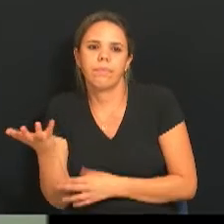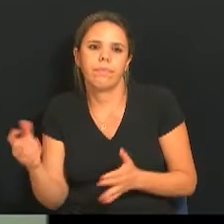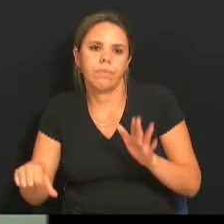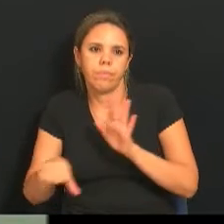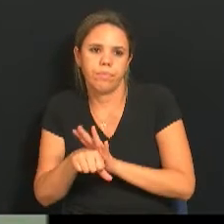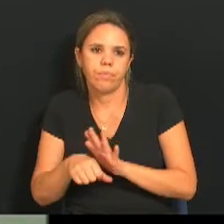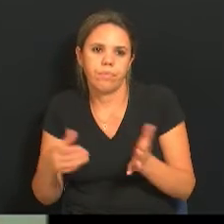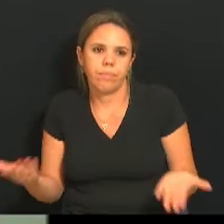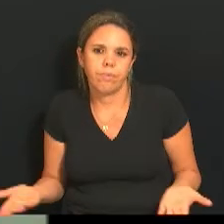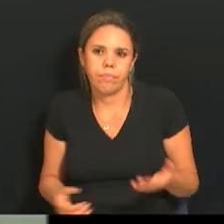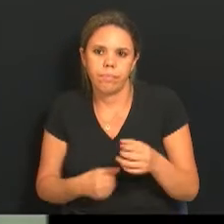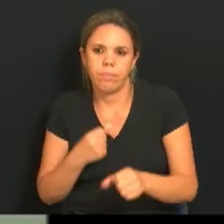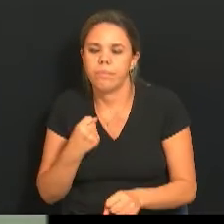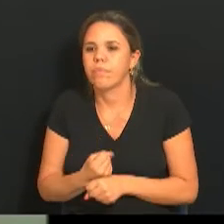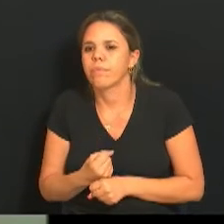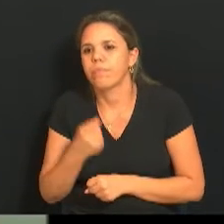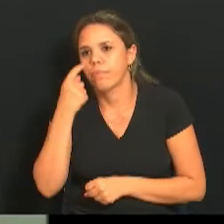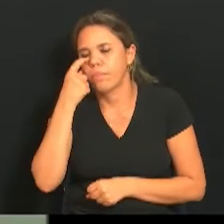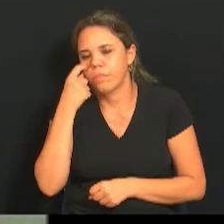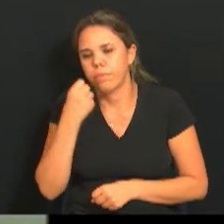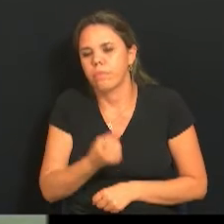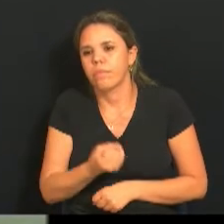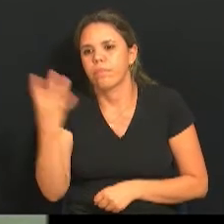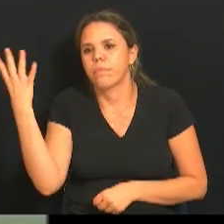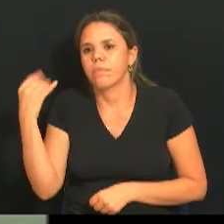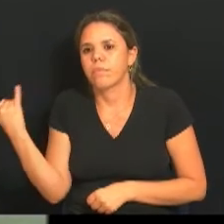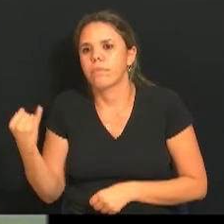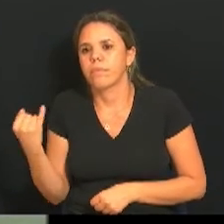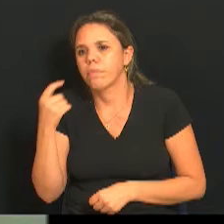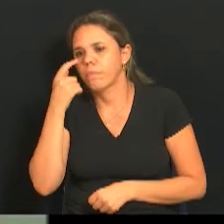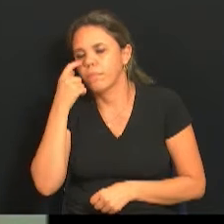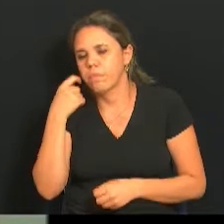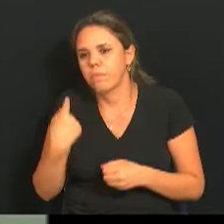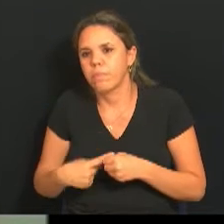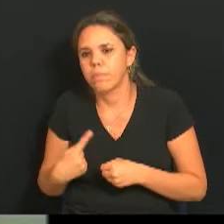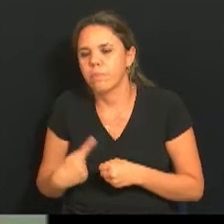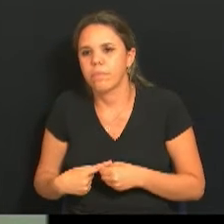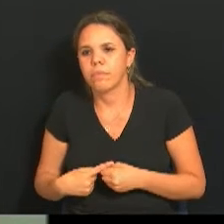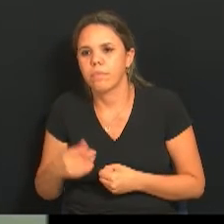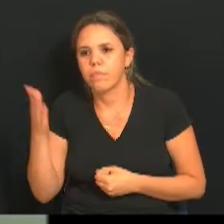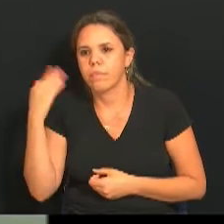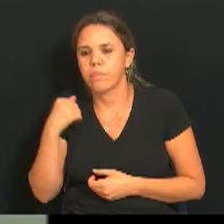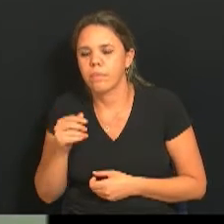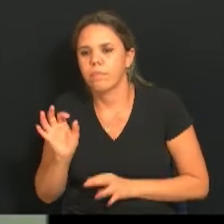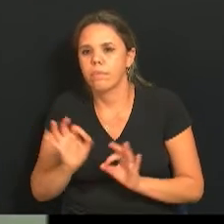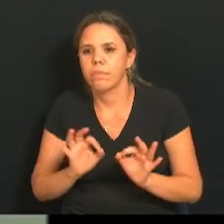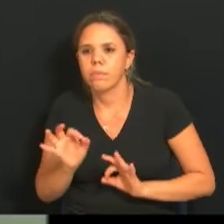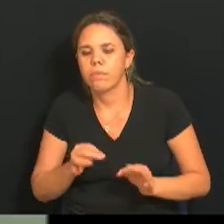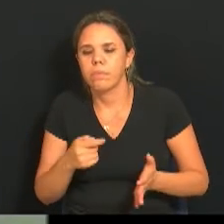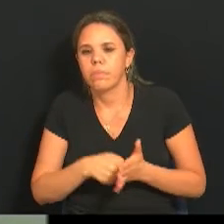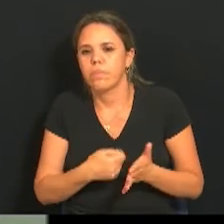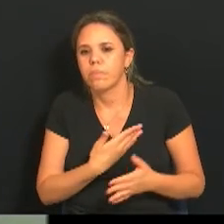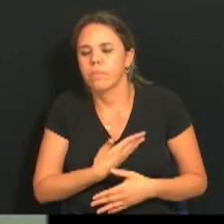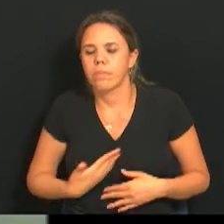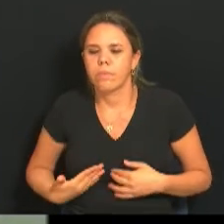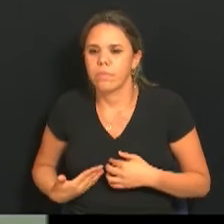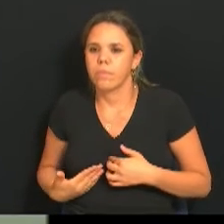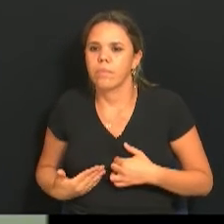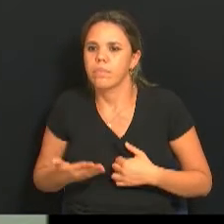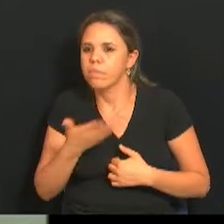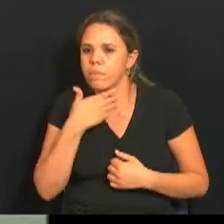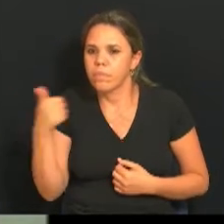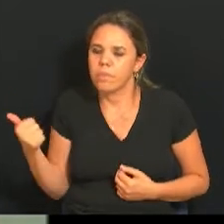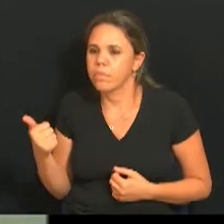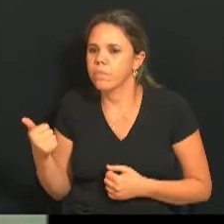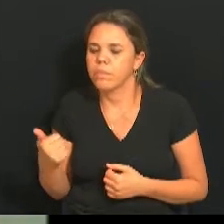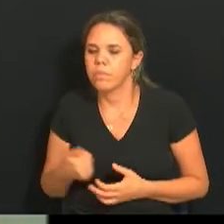Esse ano nós fizemos uma contagem importante para o município, para a gente planejar políticas públicas, aprimorar a nossa